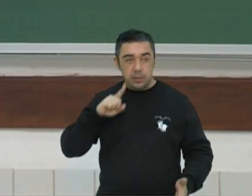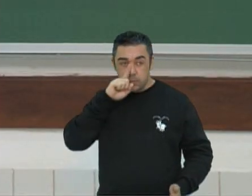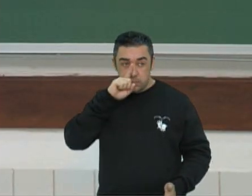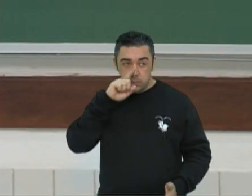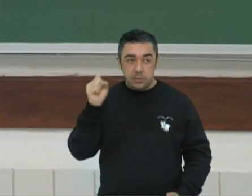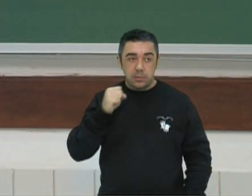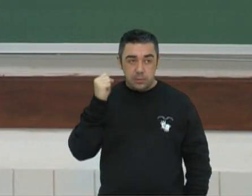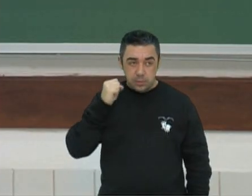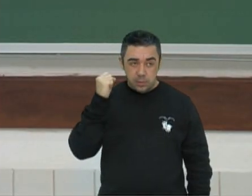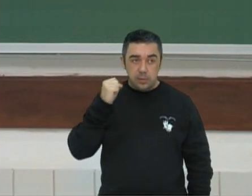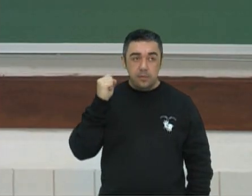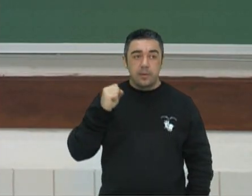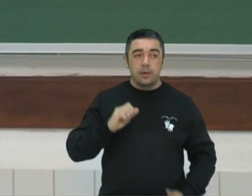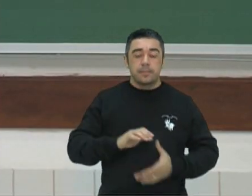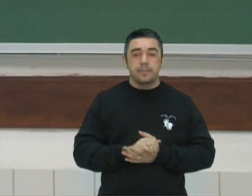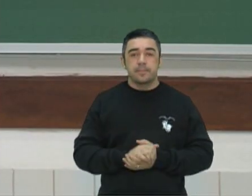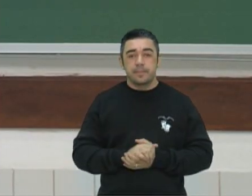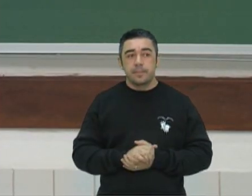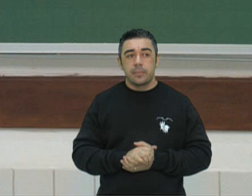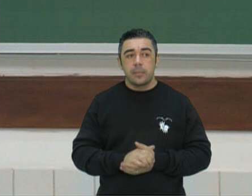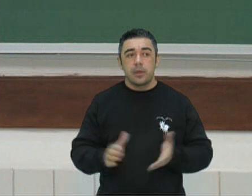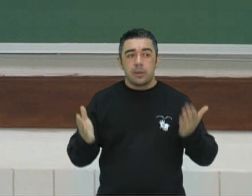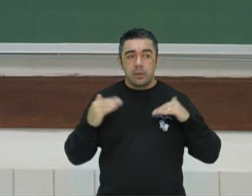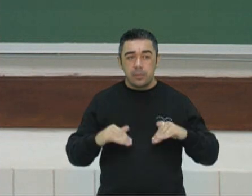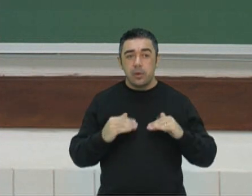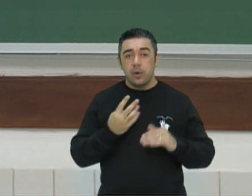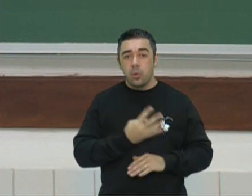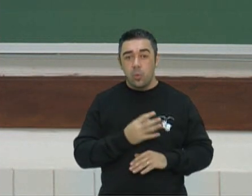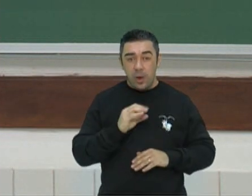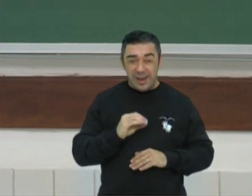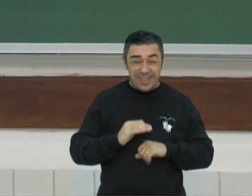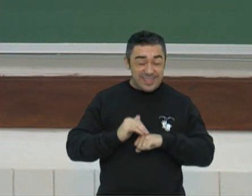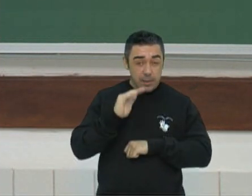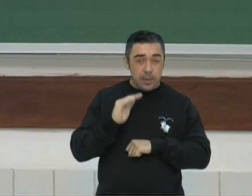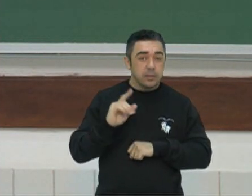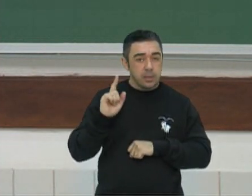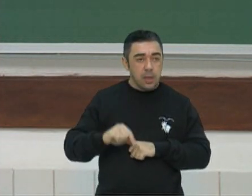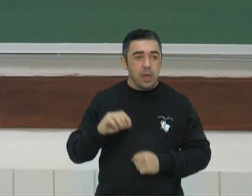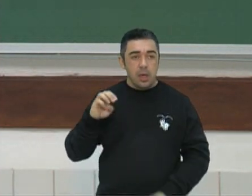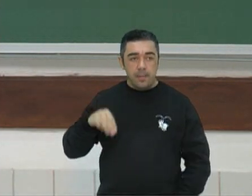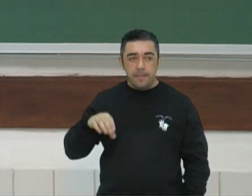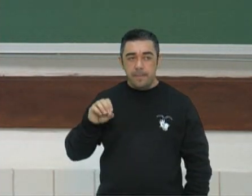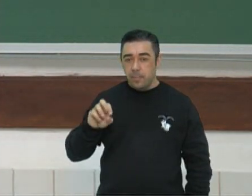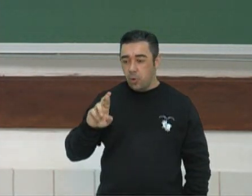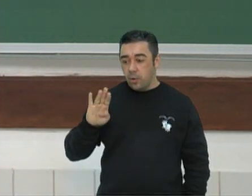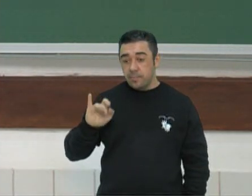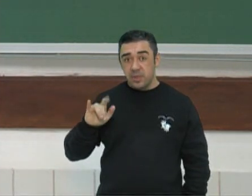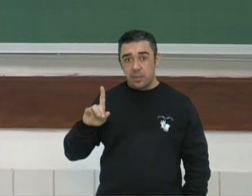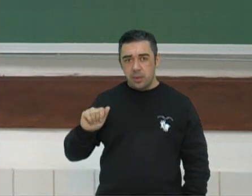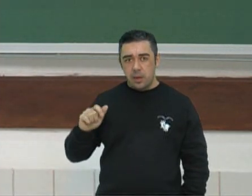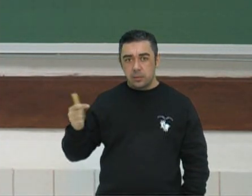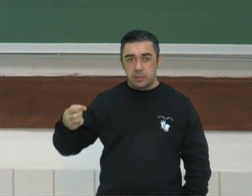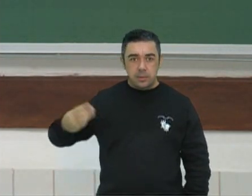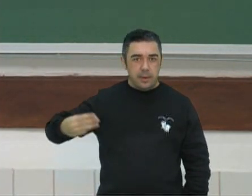a chamada obesidade severa, grau 2. E nós teremos acima de 40 a obesidade mórbida, grau